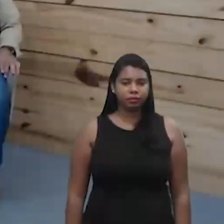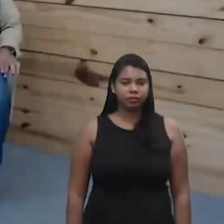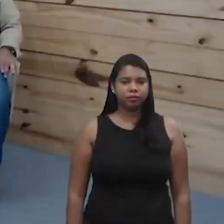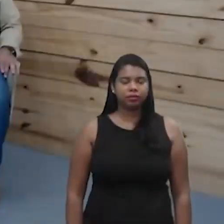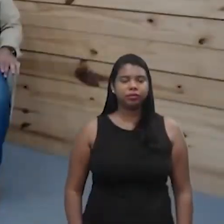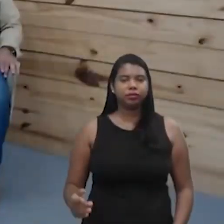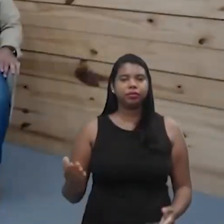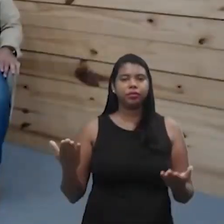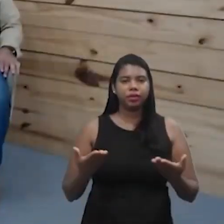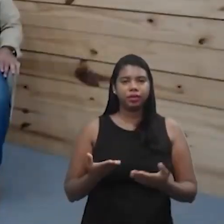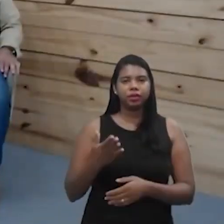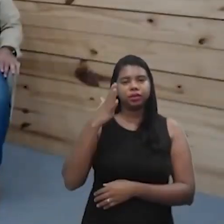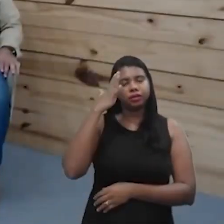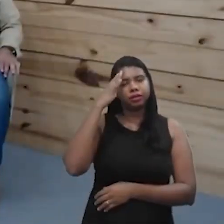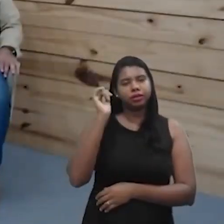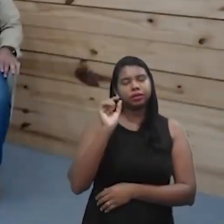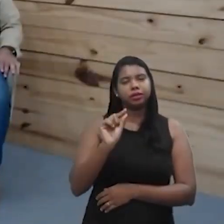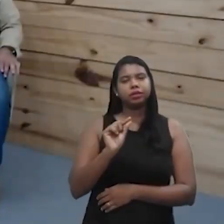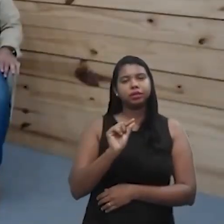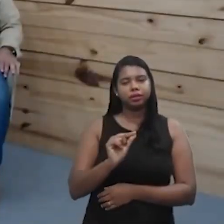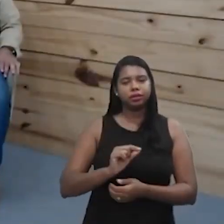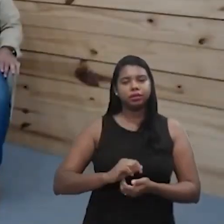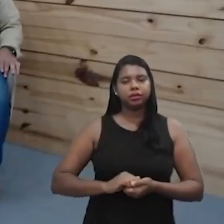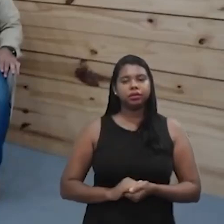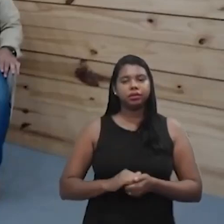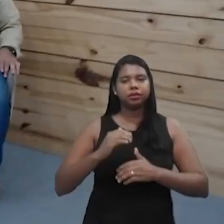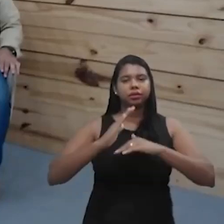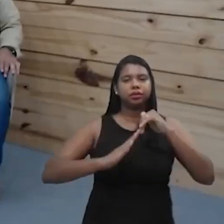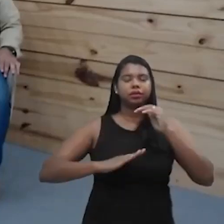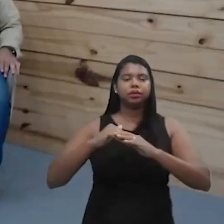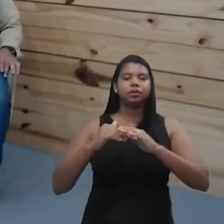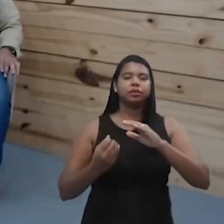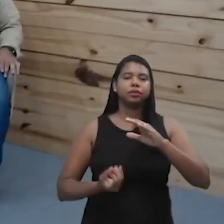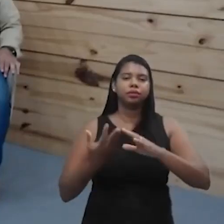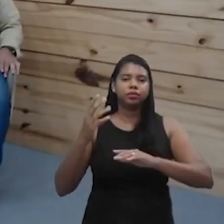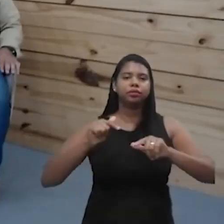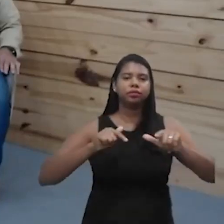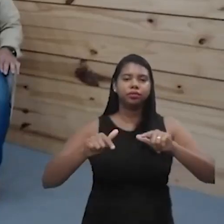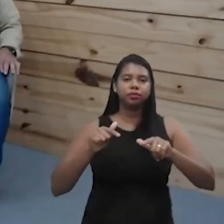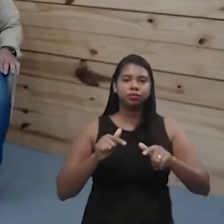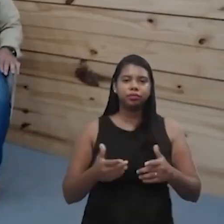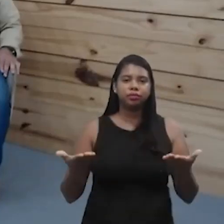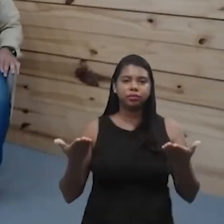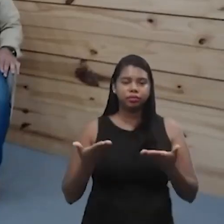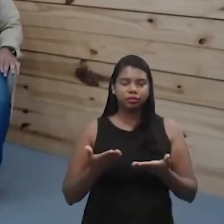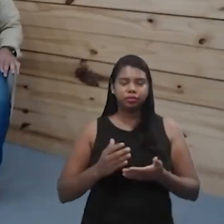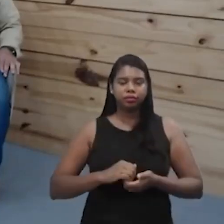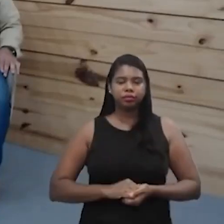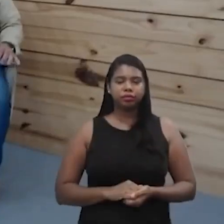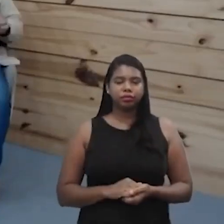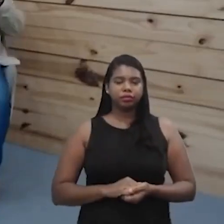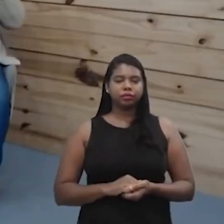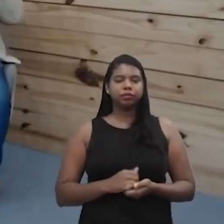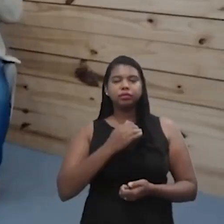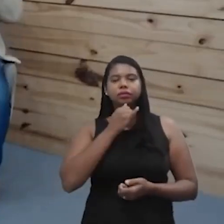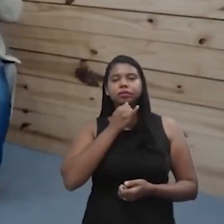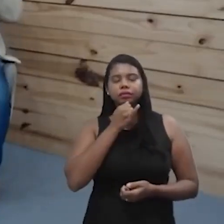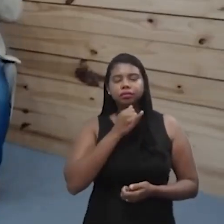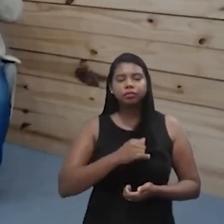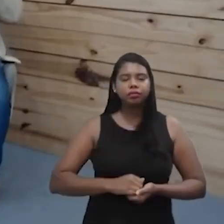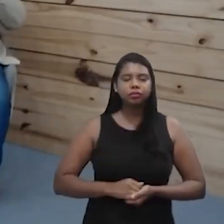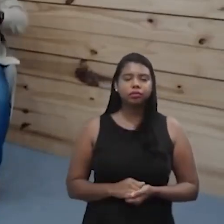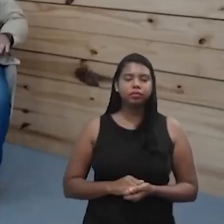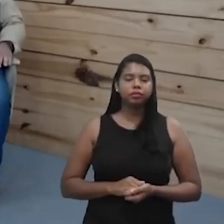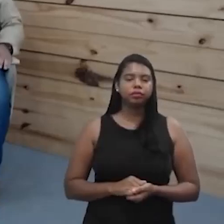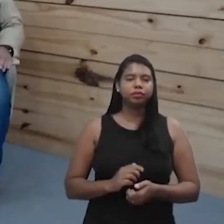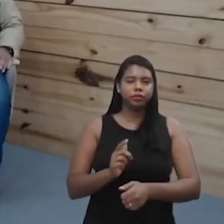Professor, a gente sabe que existem algumas profissões surgindo aí, algumas tendências de mercado, como, por exemplo, temos